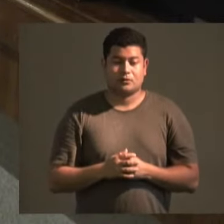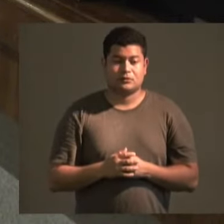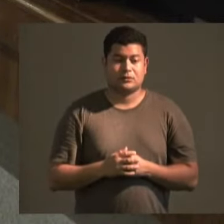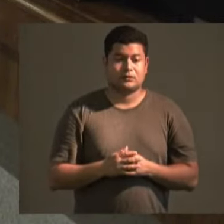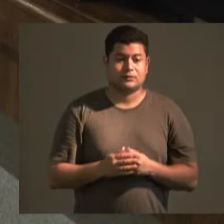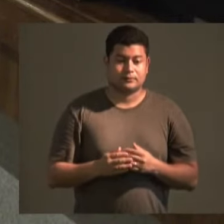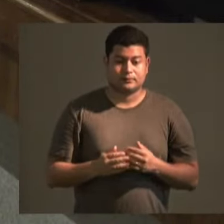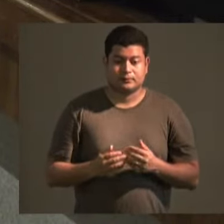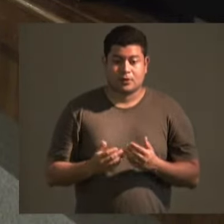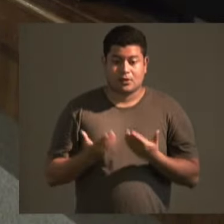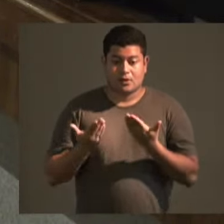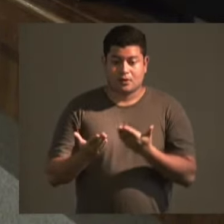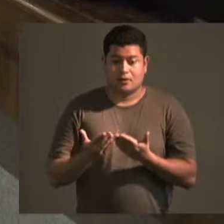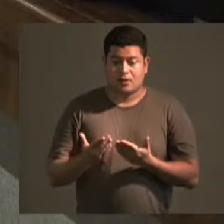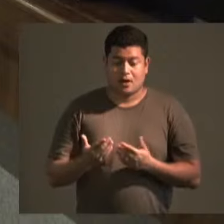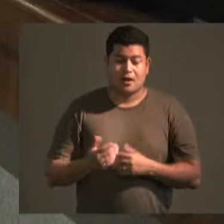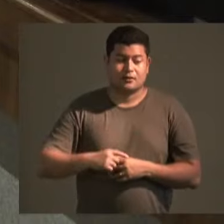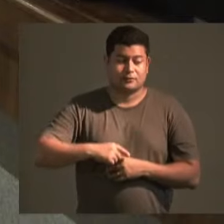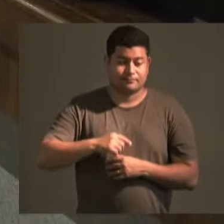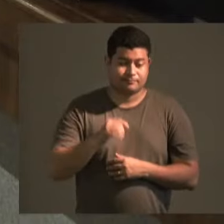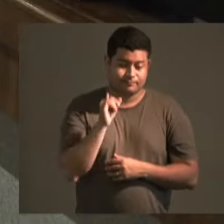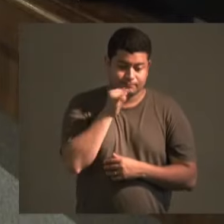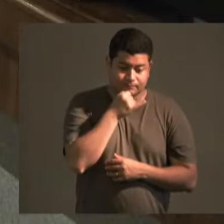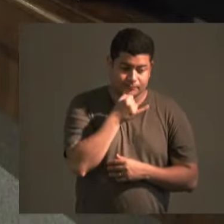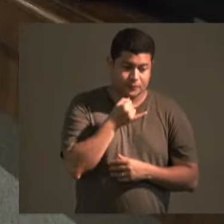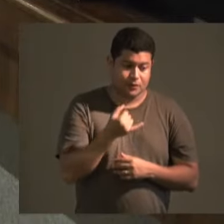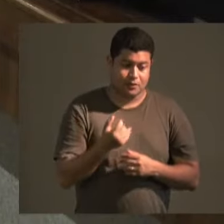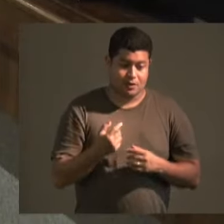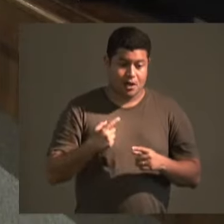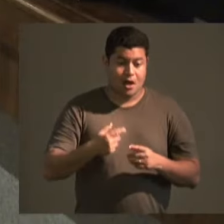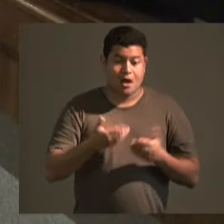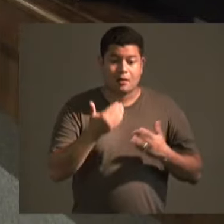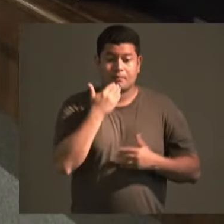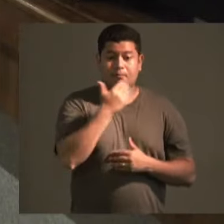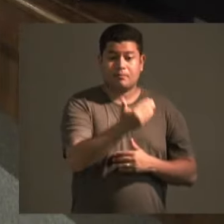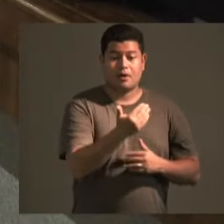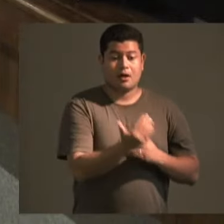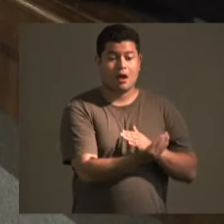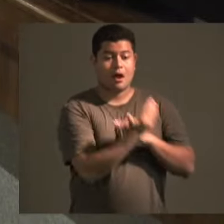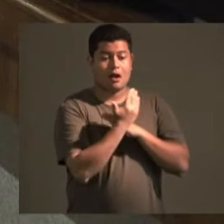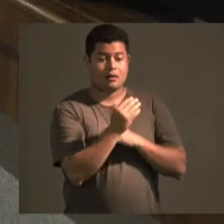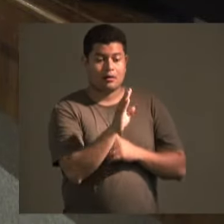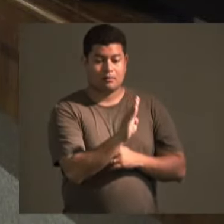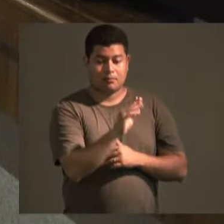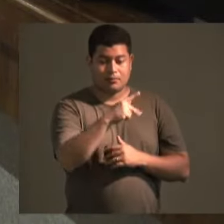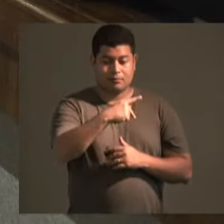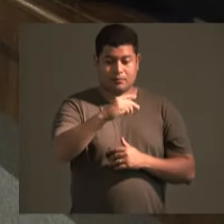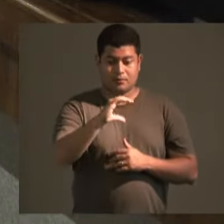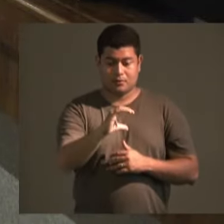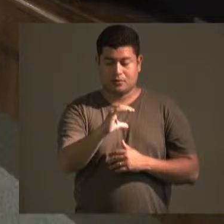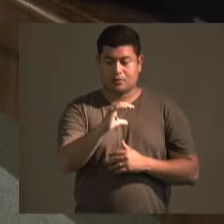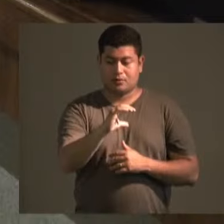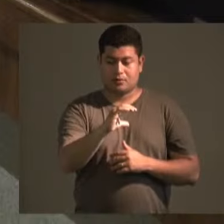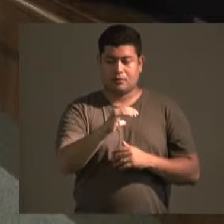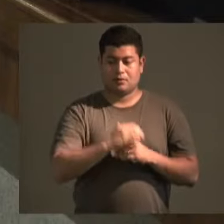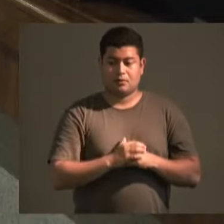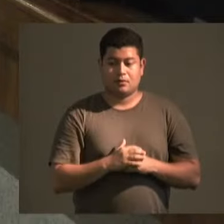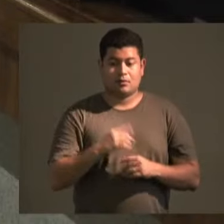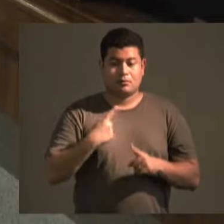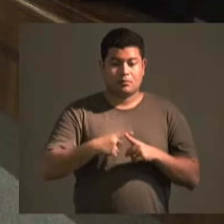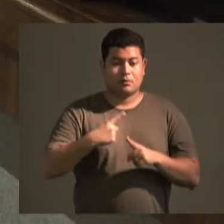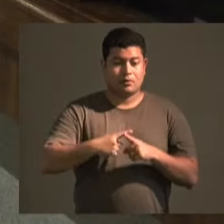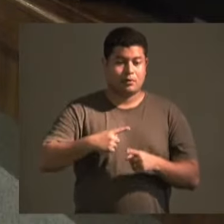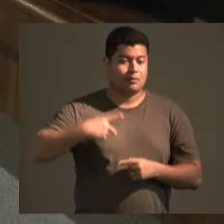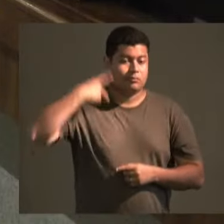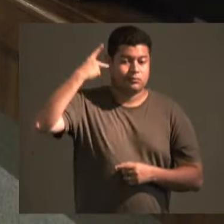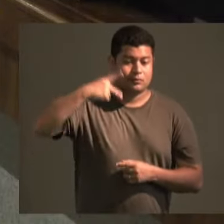É muito triste, até, por um lado. E recorre ao BPC... porque não consegue ter mais nenhuma outra política nem para suas necessidades mais